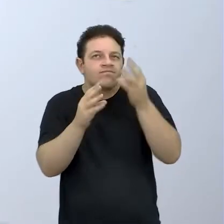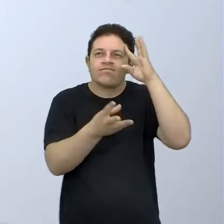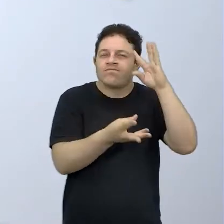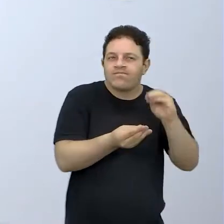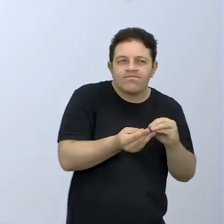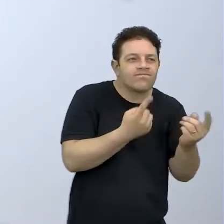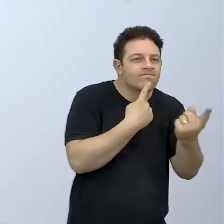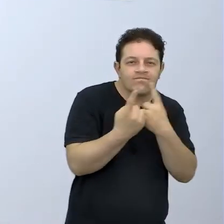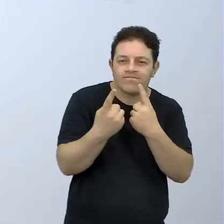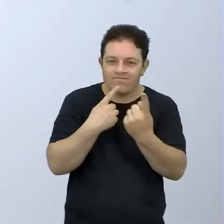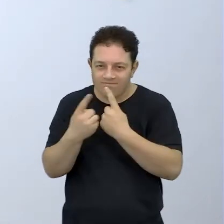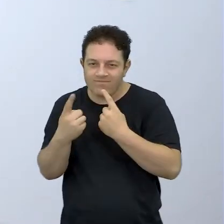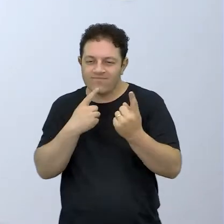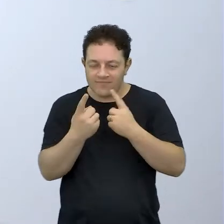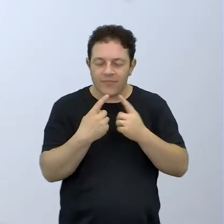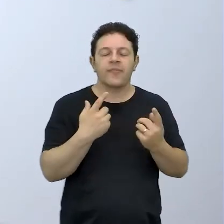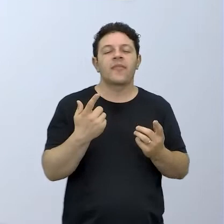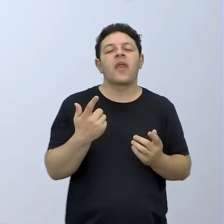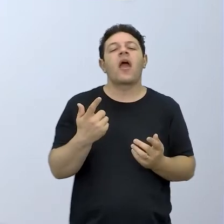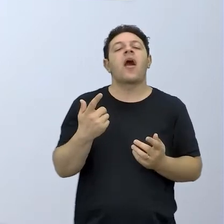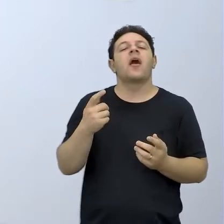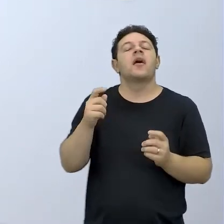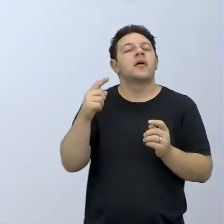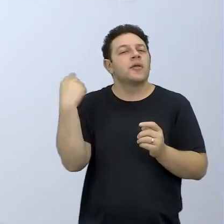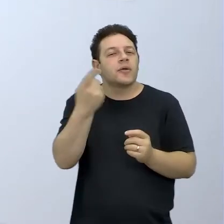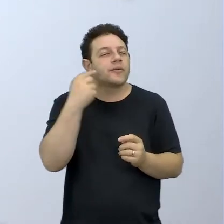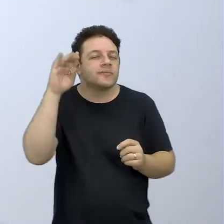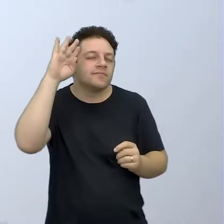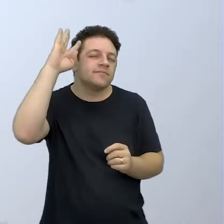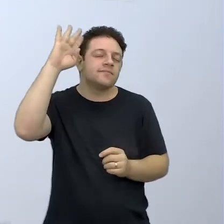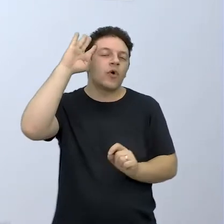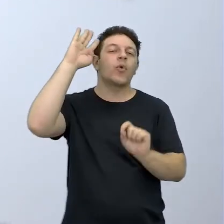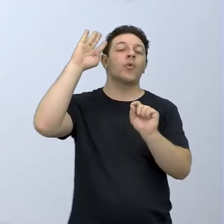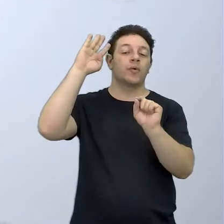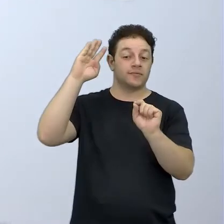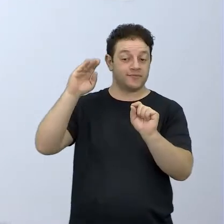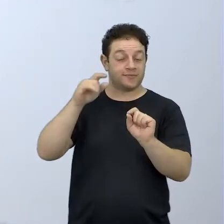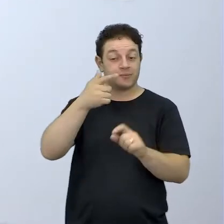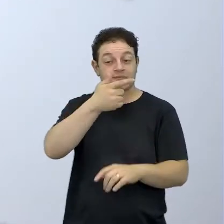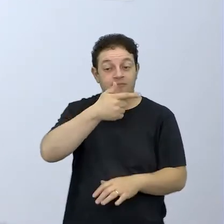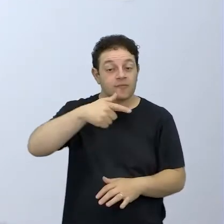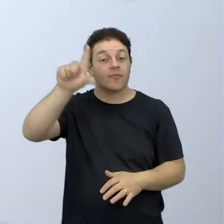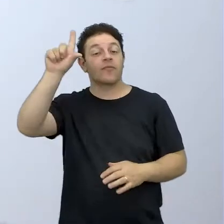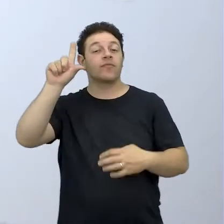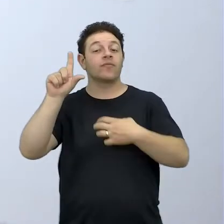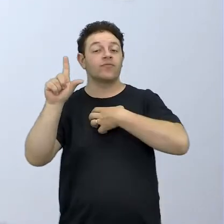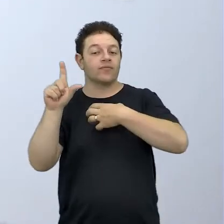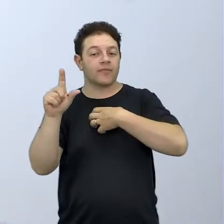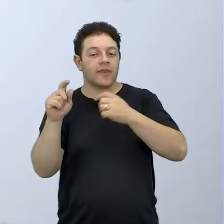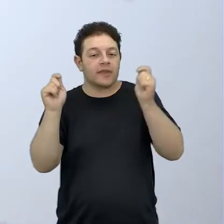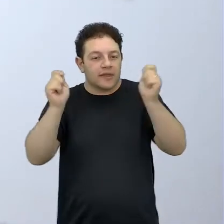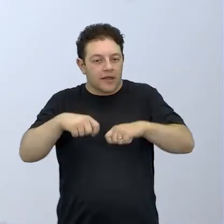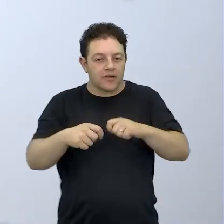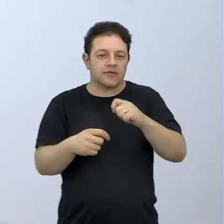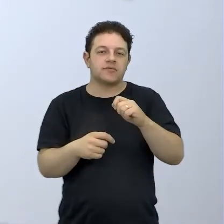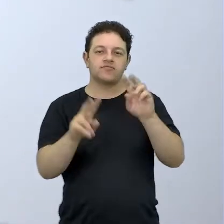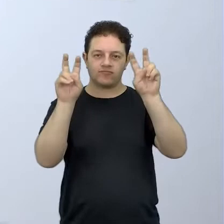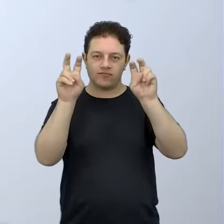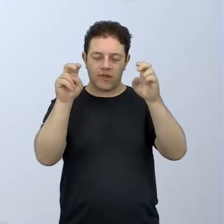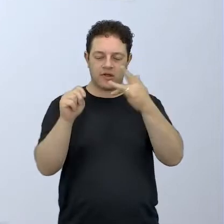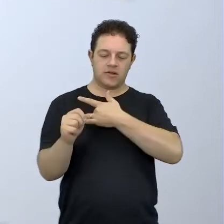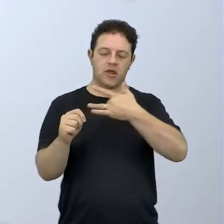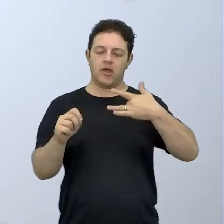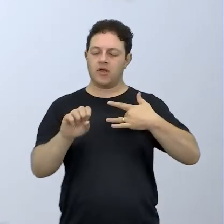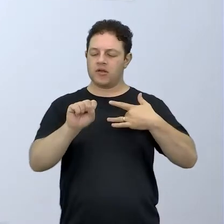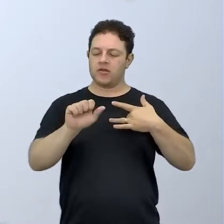essas discussões que a gente chegou, a gente começa a pensar agora numa outra maneira de definir saúde.